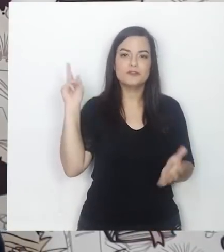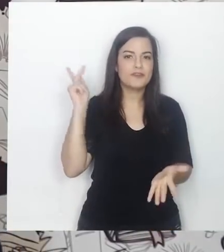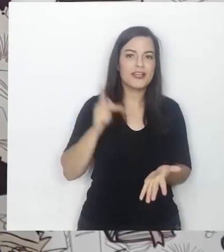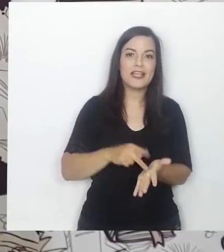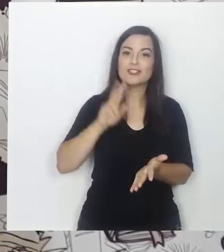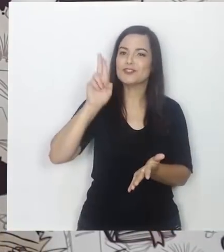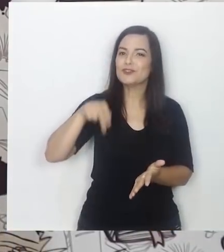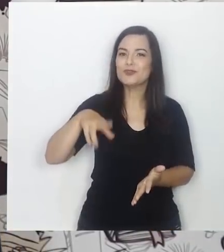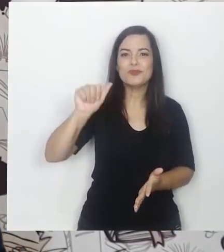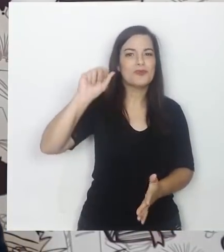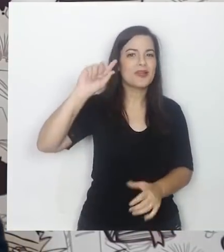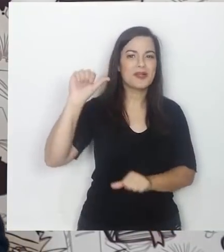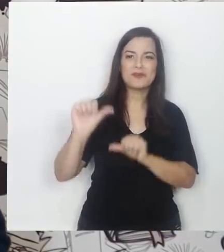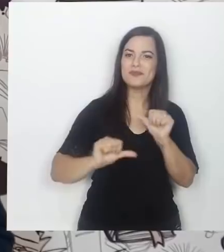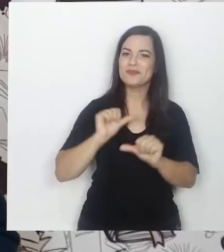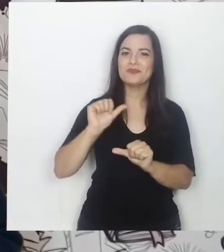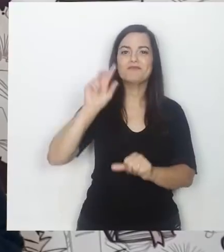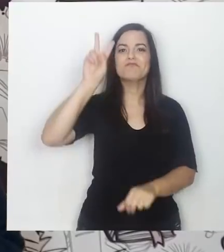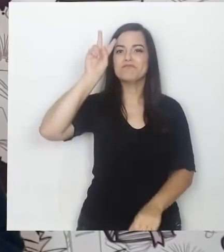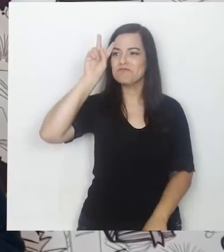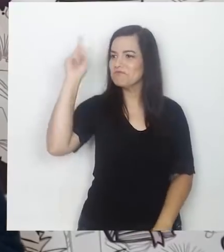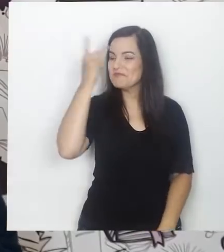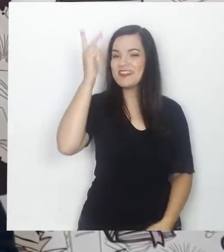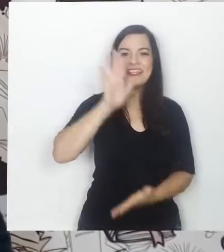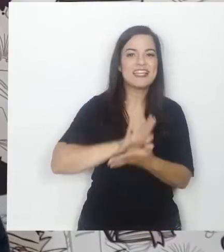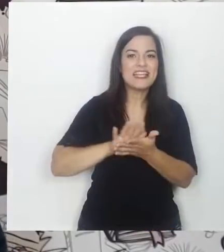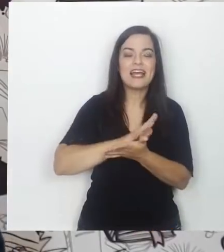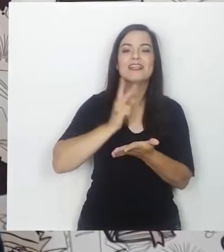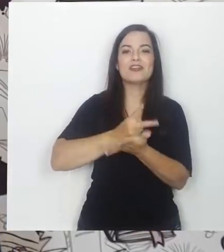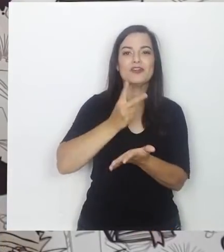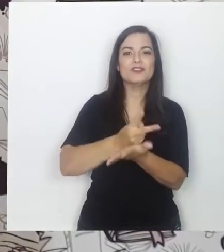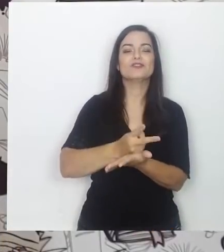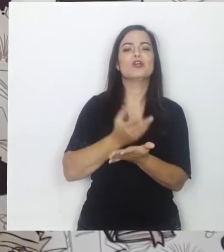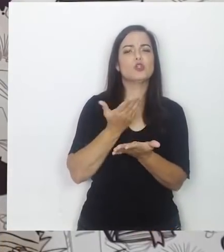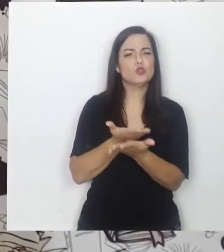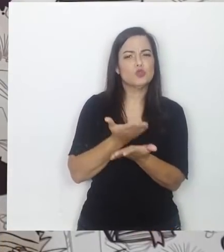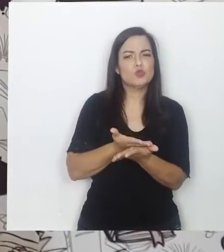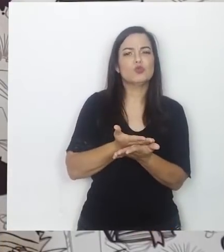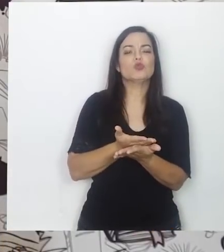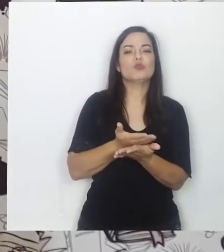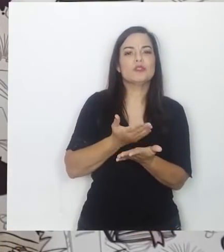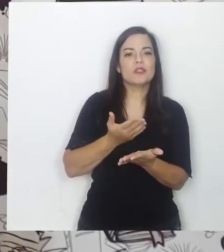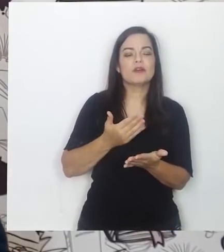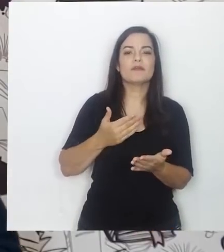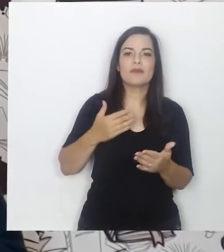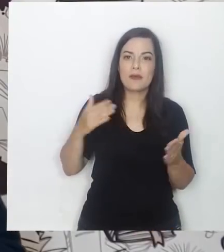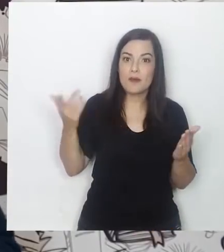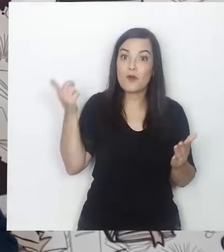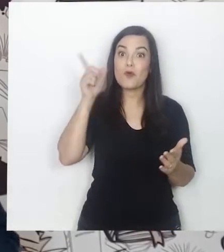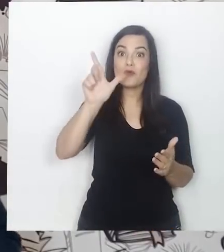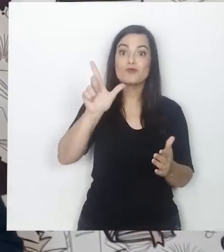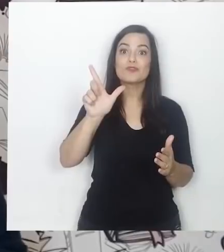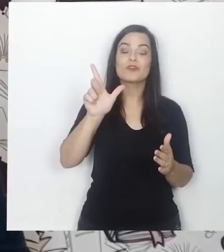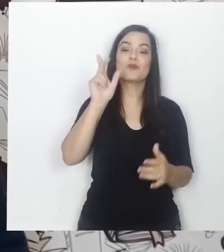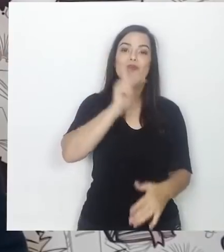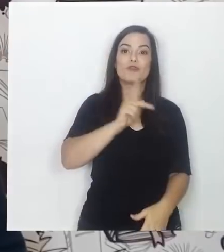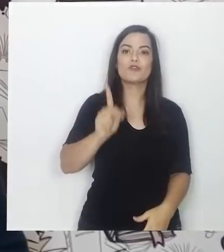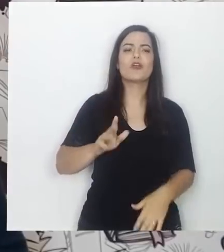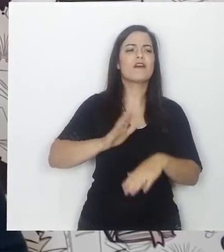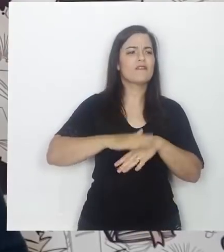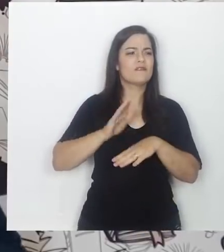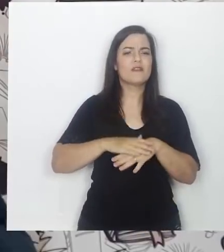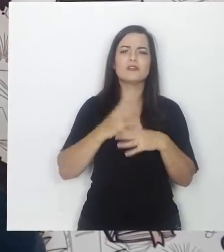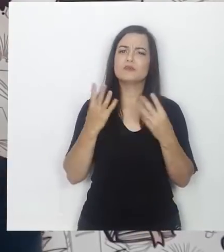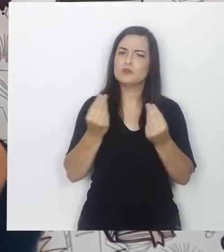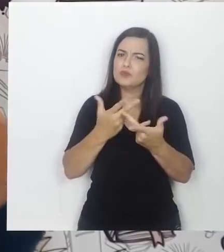ela terminou seus estudos. Foi estudar para ser professora. Fez muitas coisas